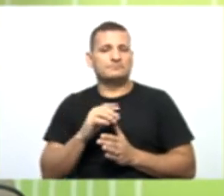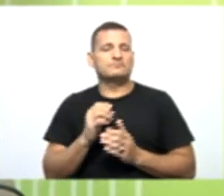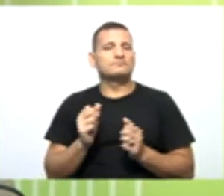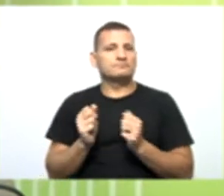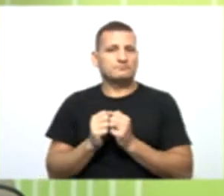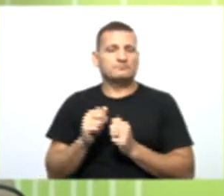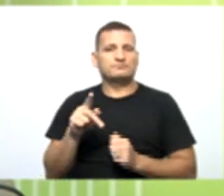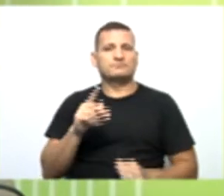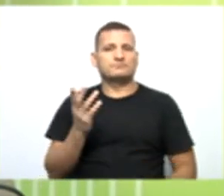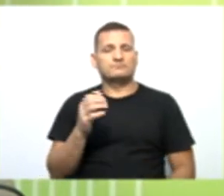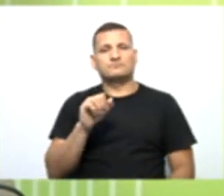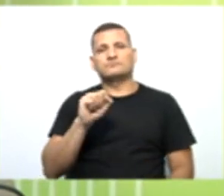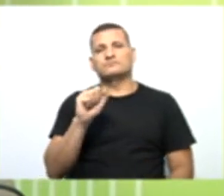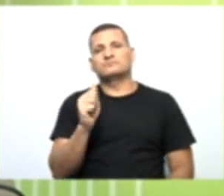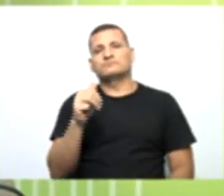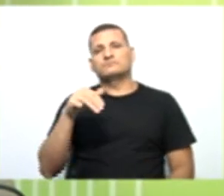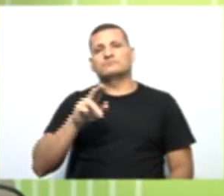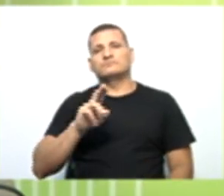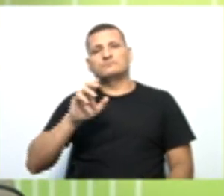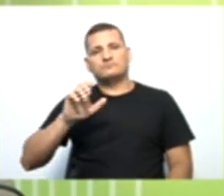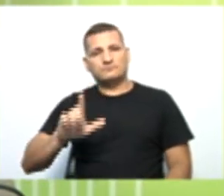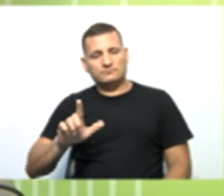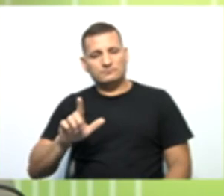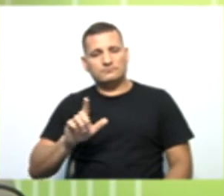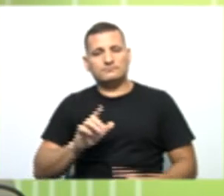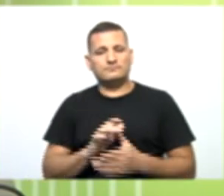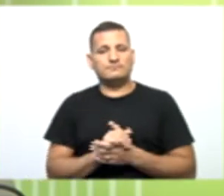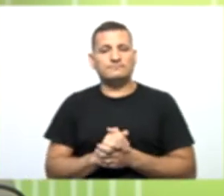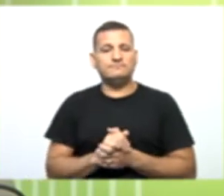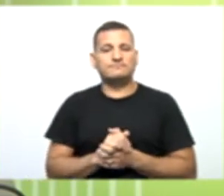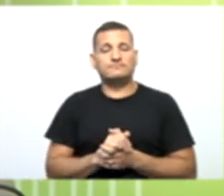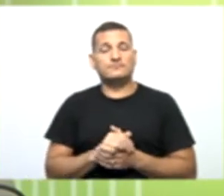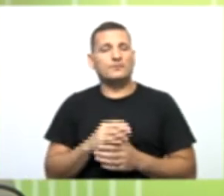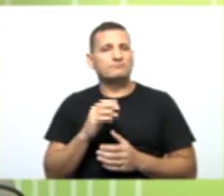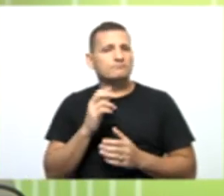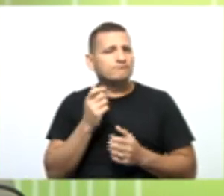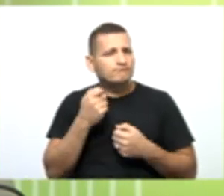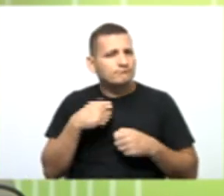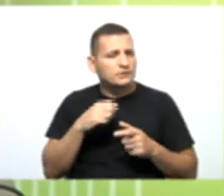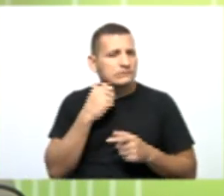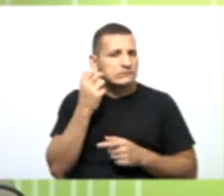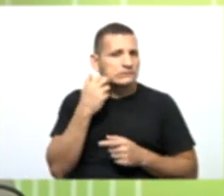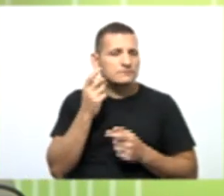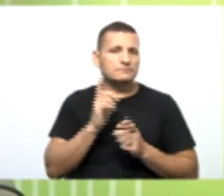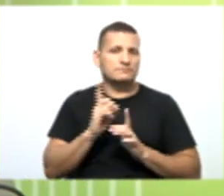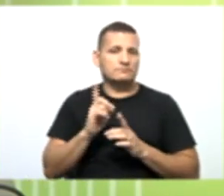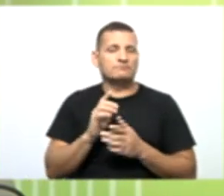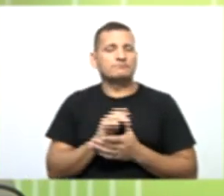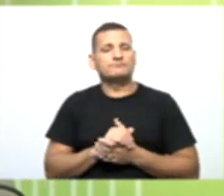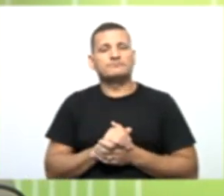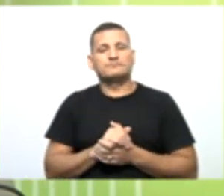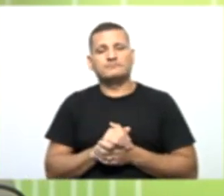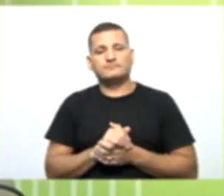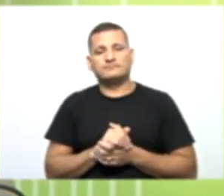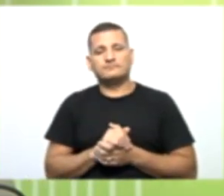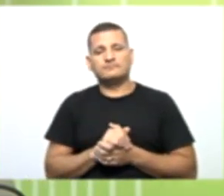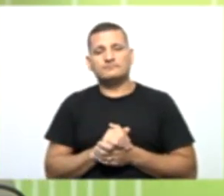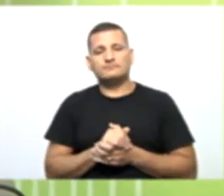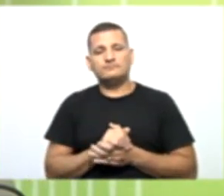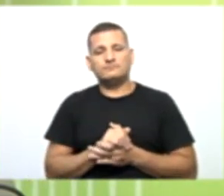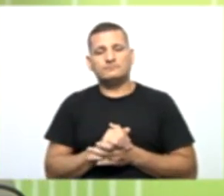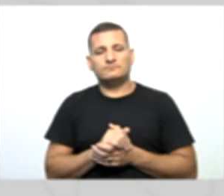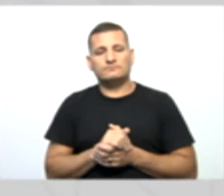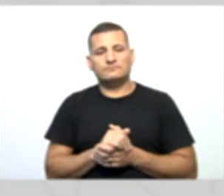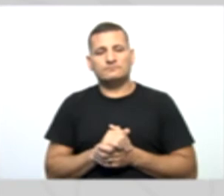professor Samuel, tá ok? Não se acanhem, a gente está aqui para isso. Então,